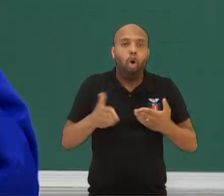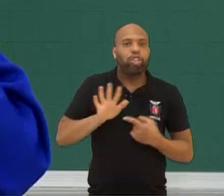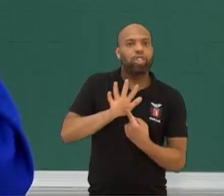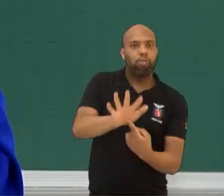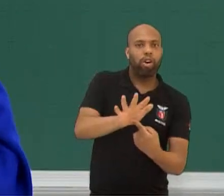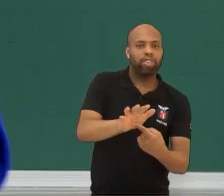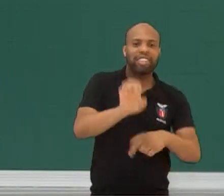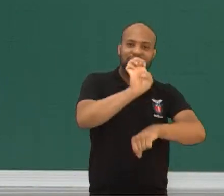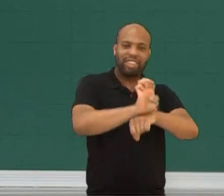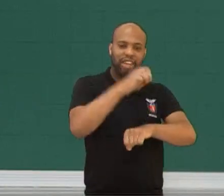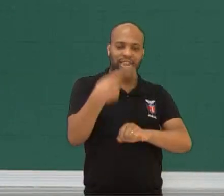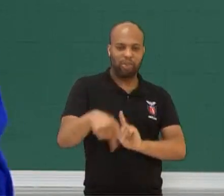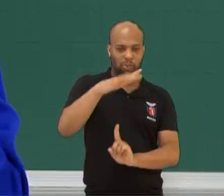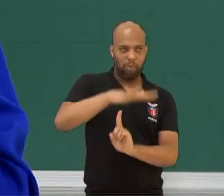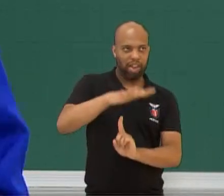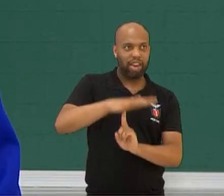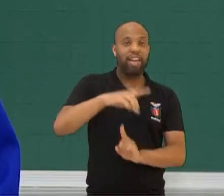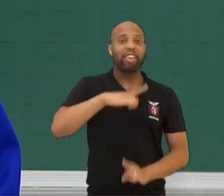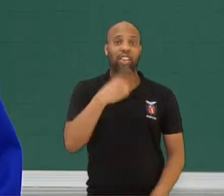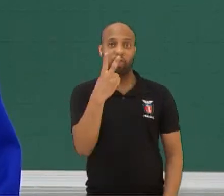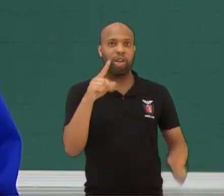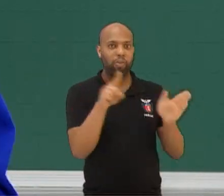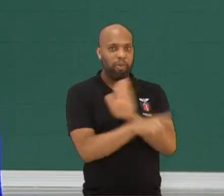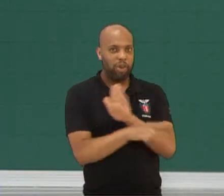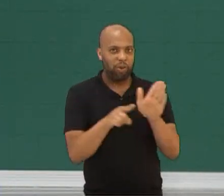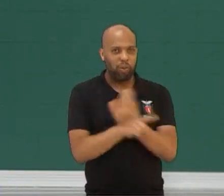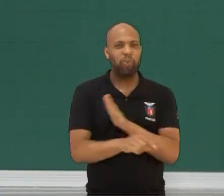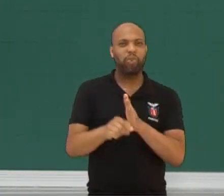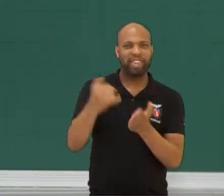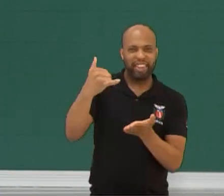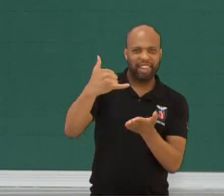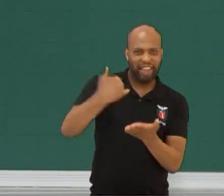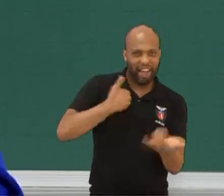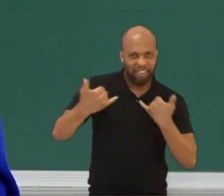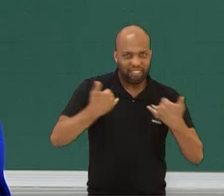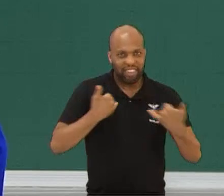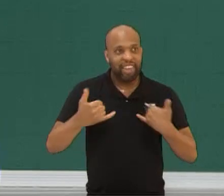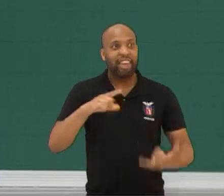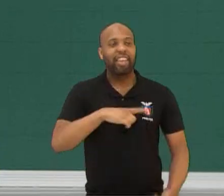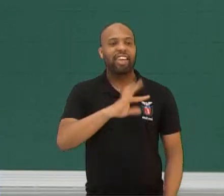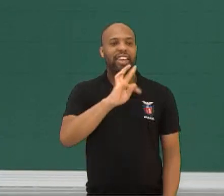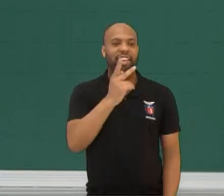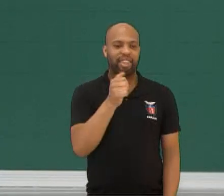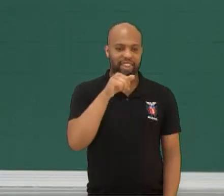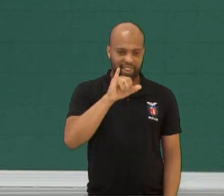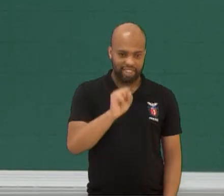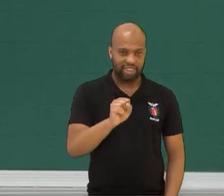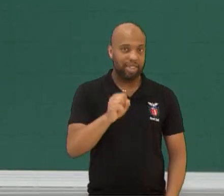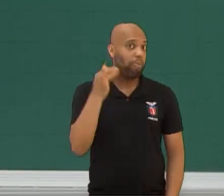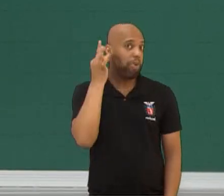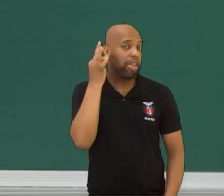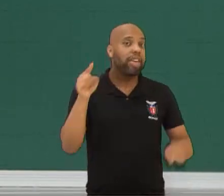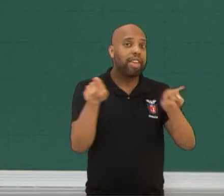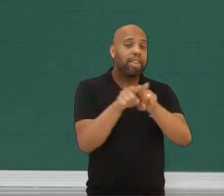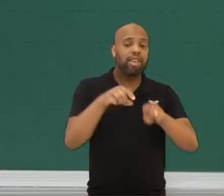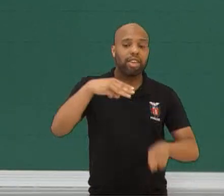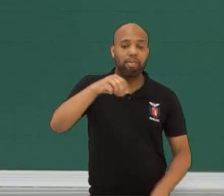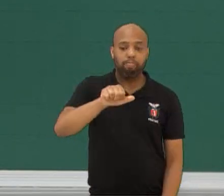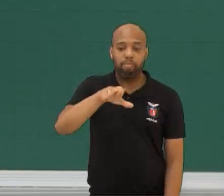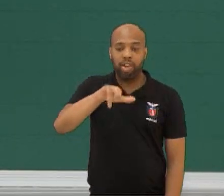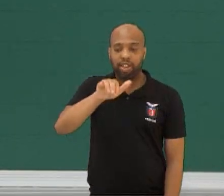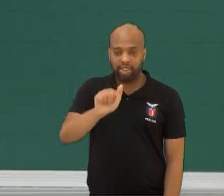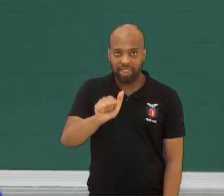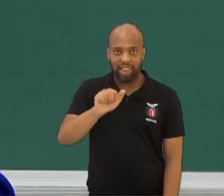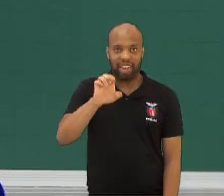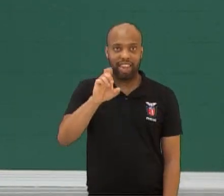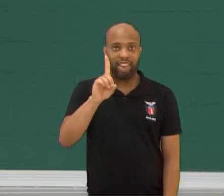o estado do Paraná. Já temos duas pessoas aqui que mandaram recadinhos, a Thaís Olegário, de Ponta Grossa, e a Maria Eduarda, que é